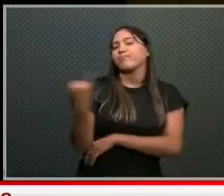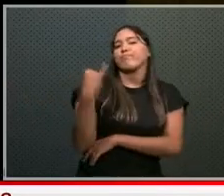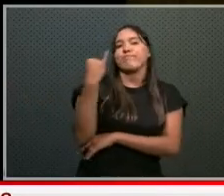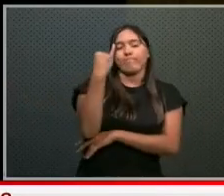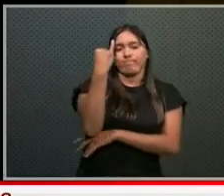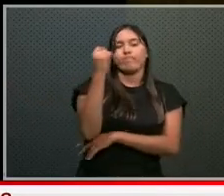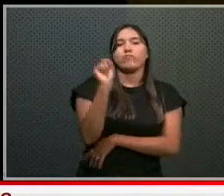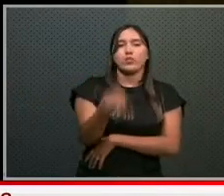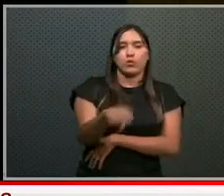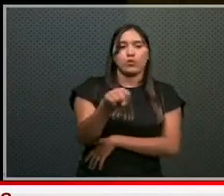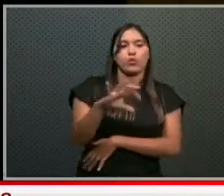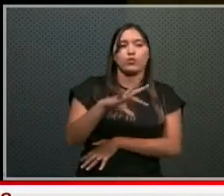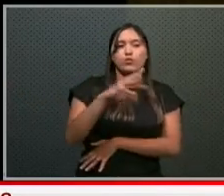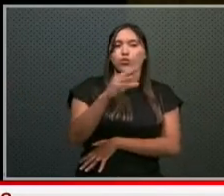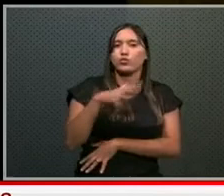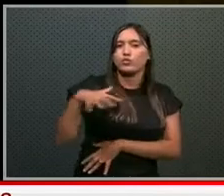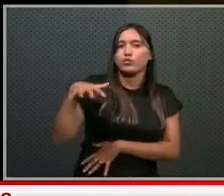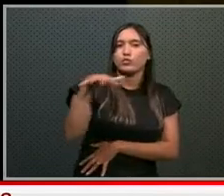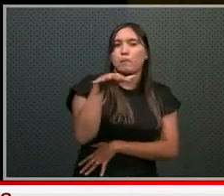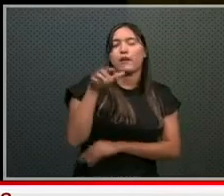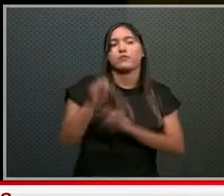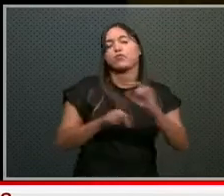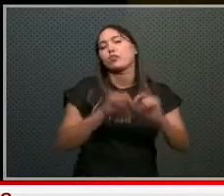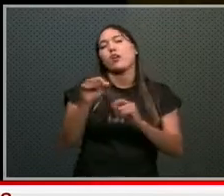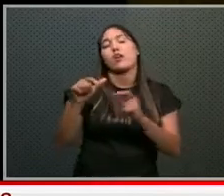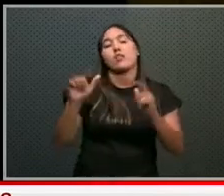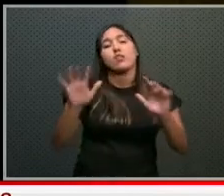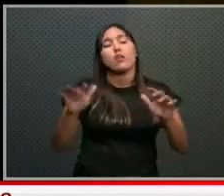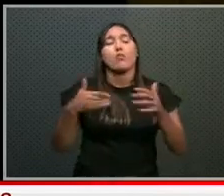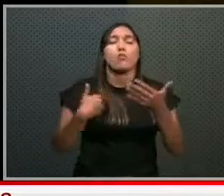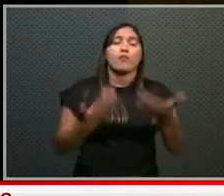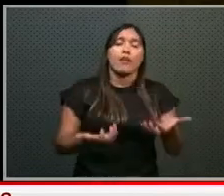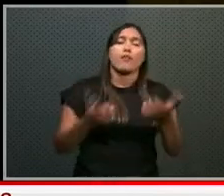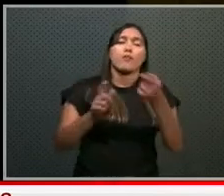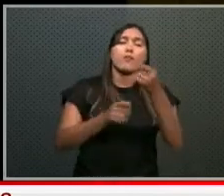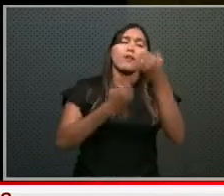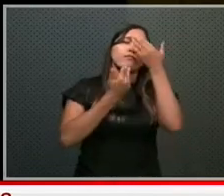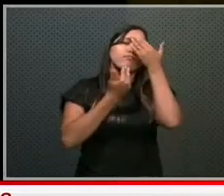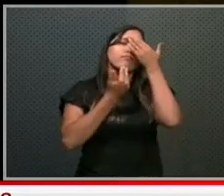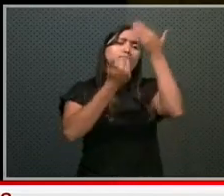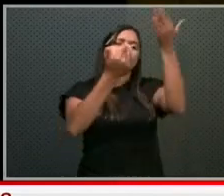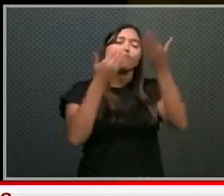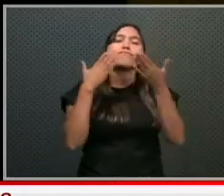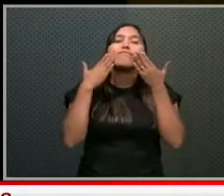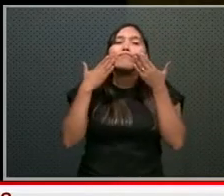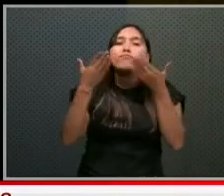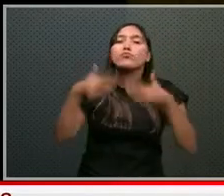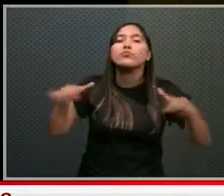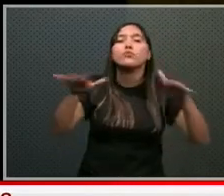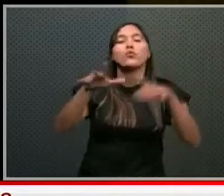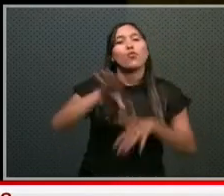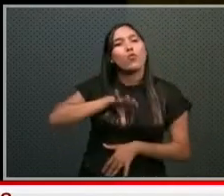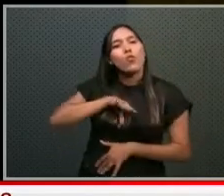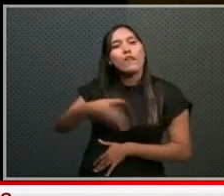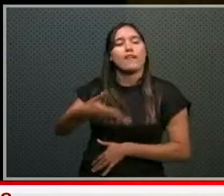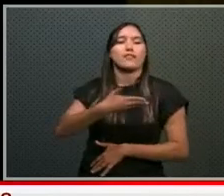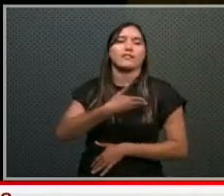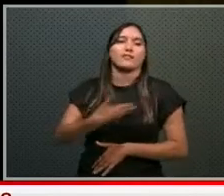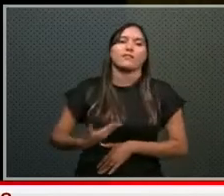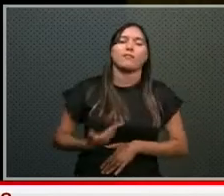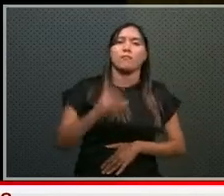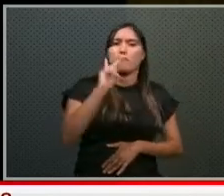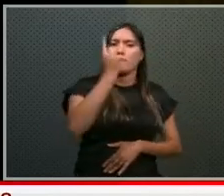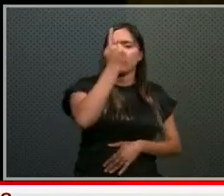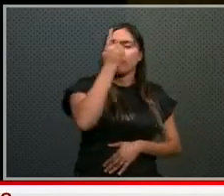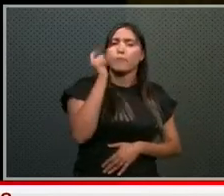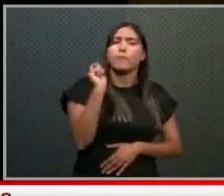em todas as camadas da sociedade e particularmente eu queria aqui agradecer de público a coragem do governador Helder